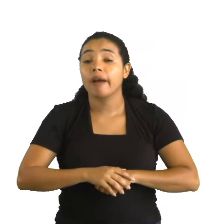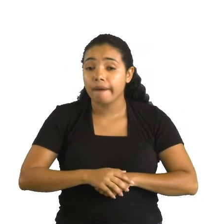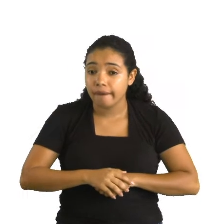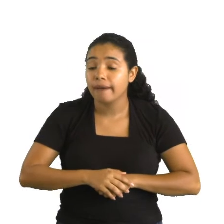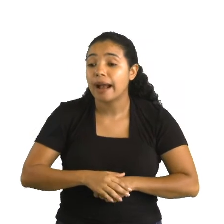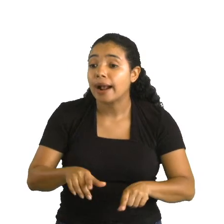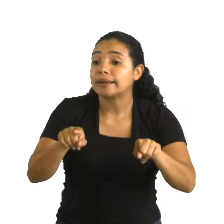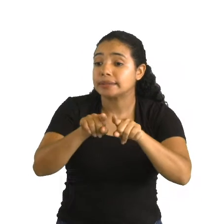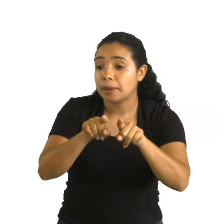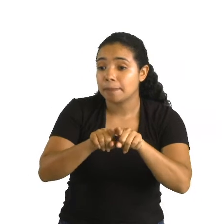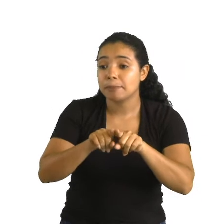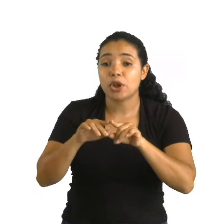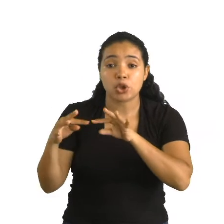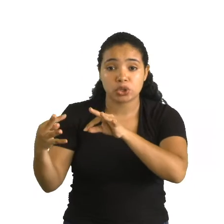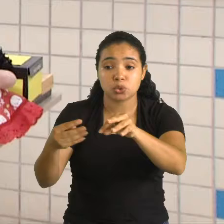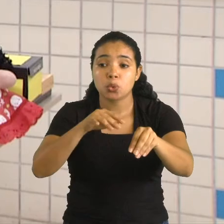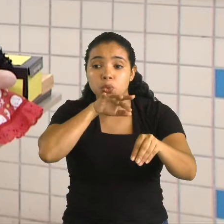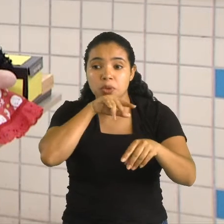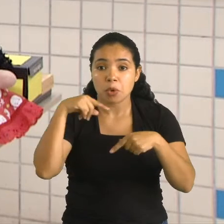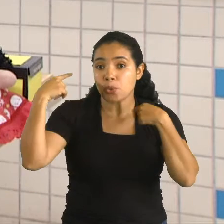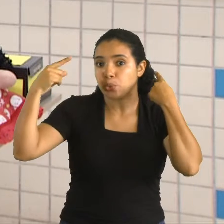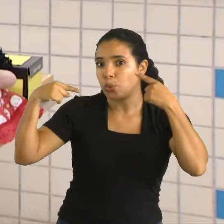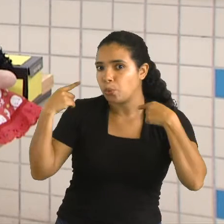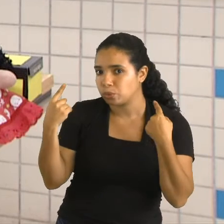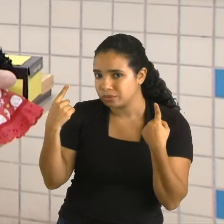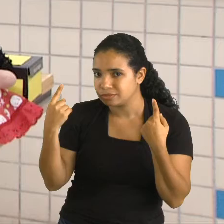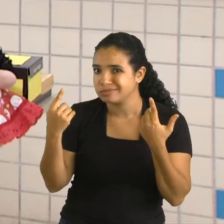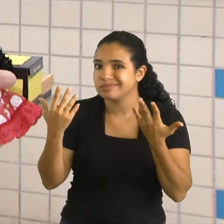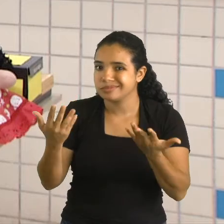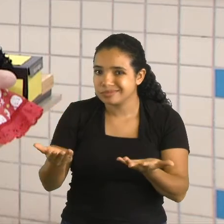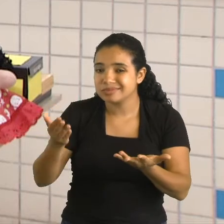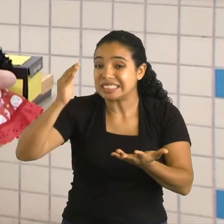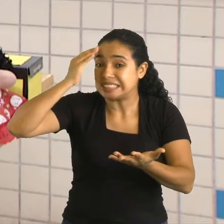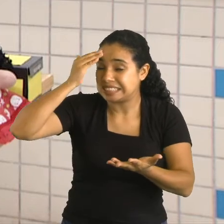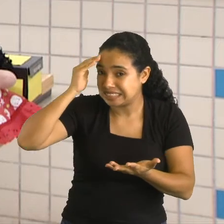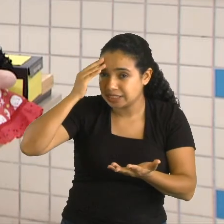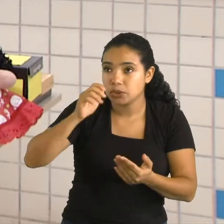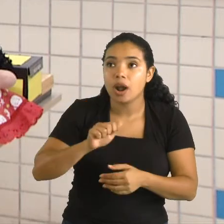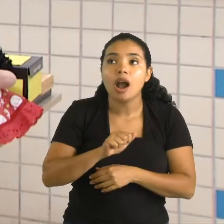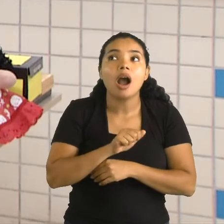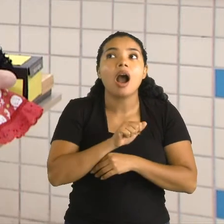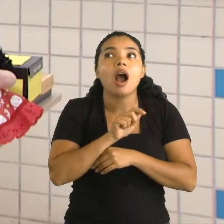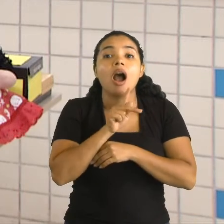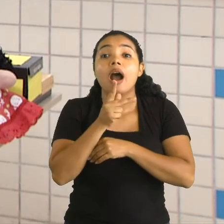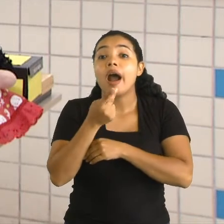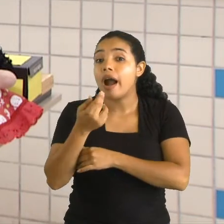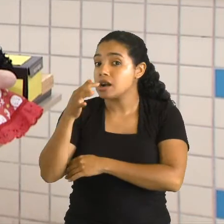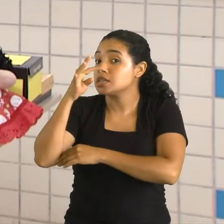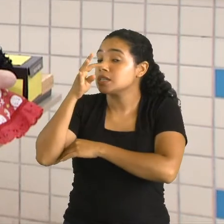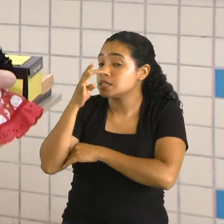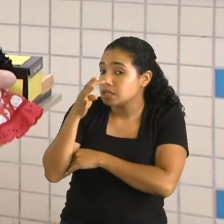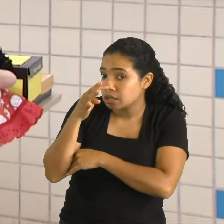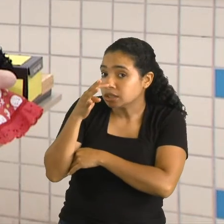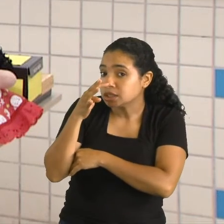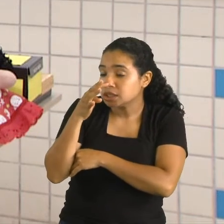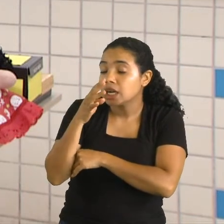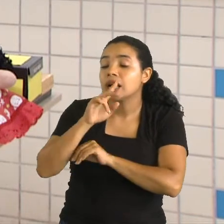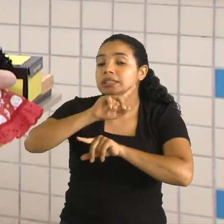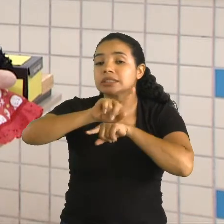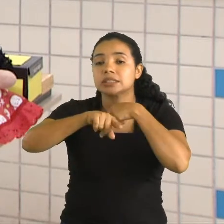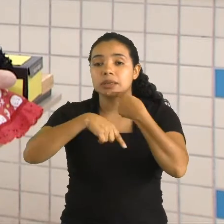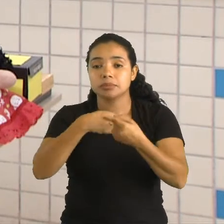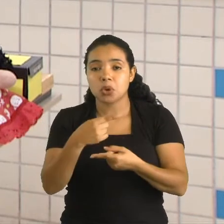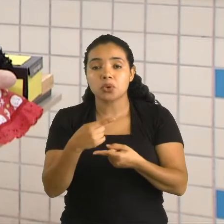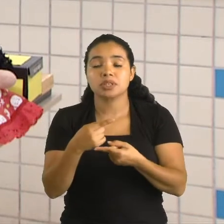que todo bicho é biruta. Entenderam também? O A, ela admira. Ah, e aí depois ela